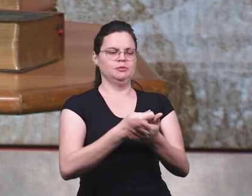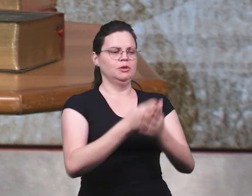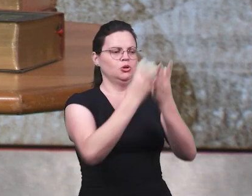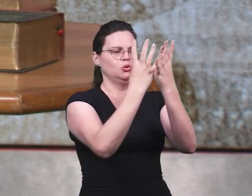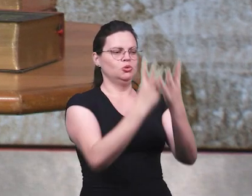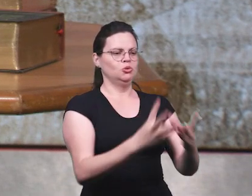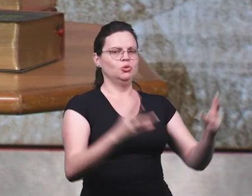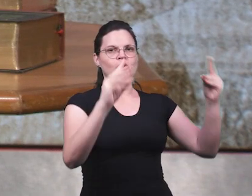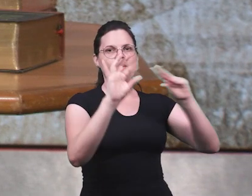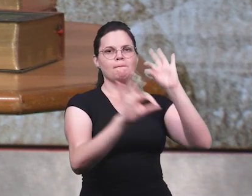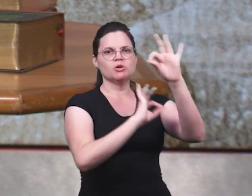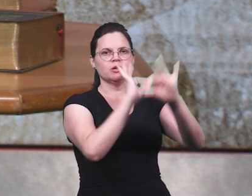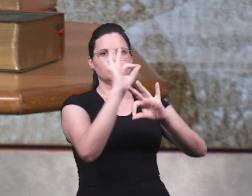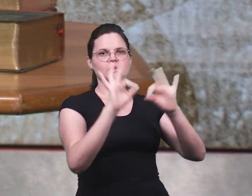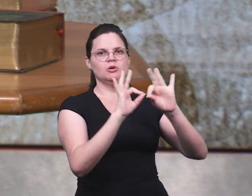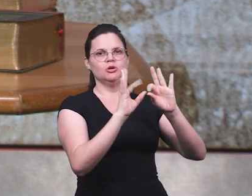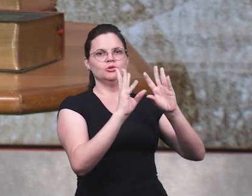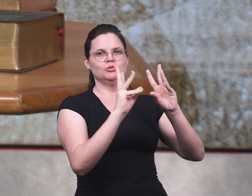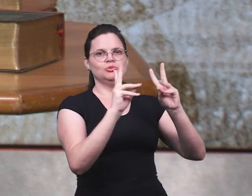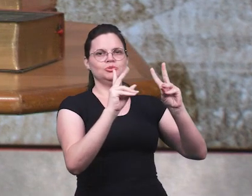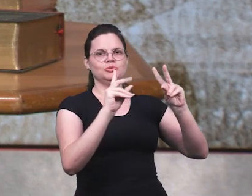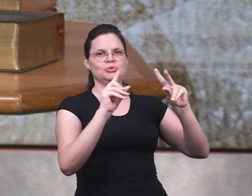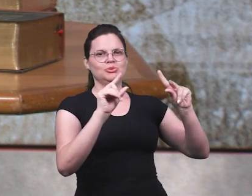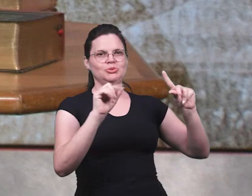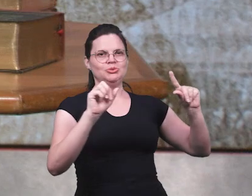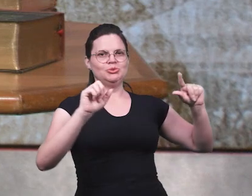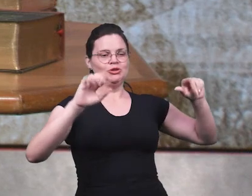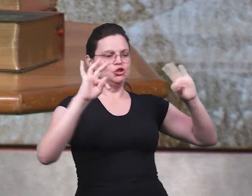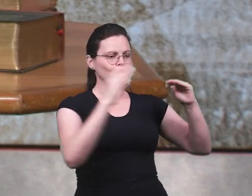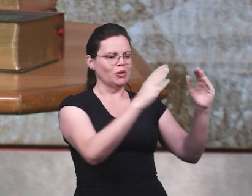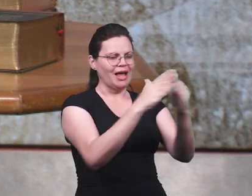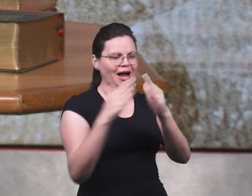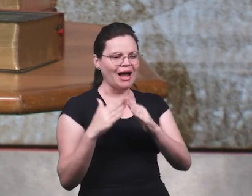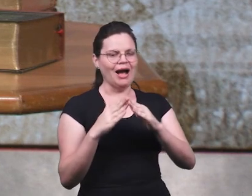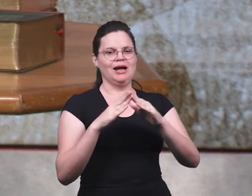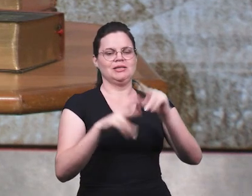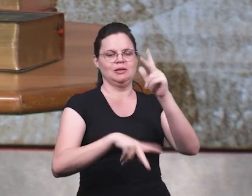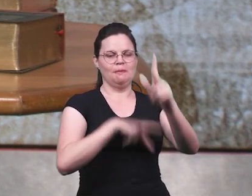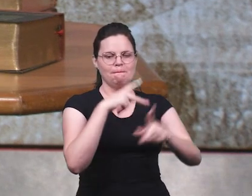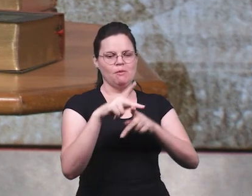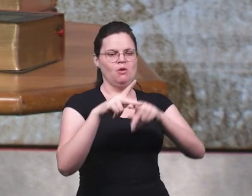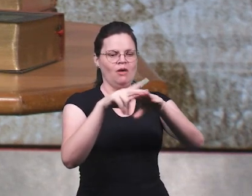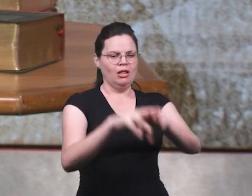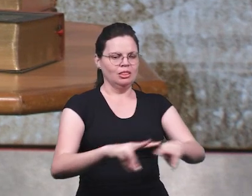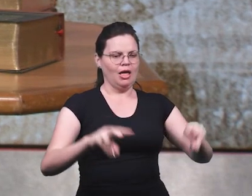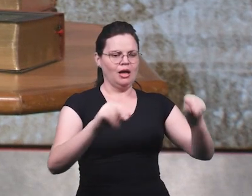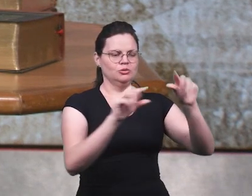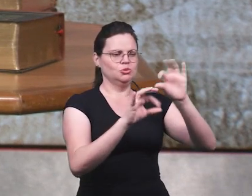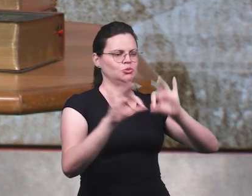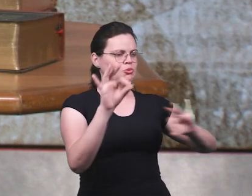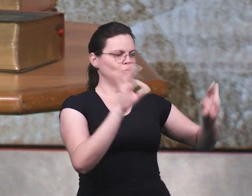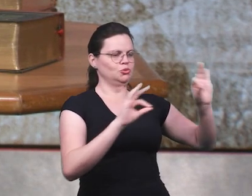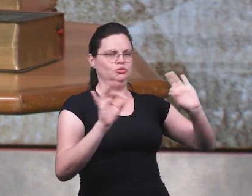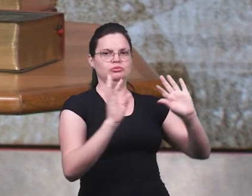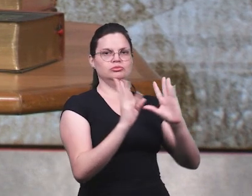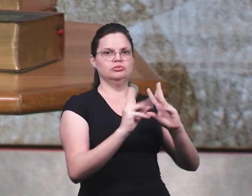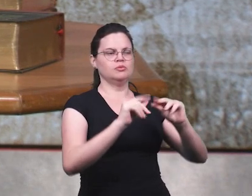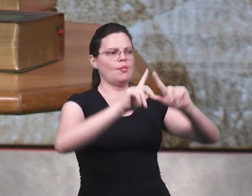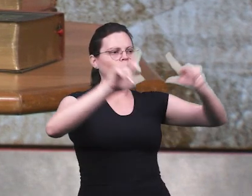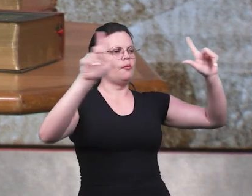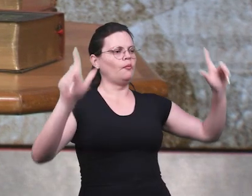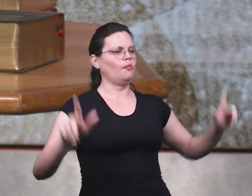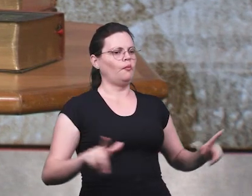se retiraram de Faraó, dos seus servos e do seu povo, não ficou uma só.